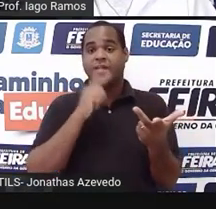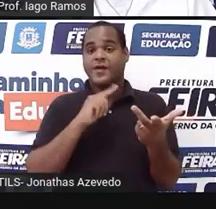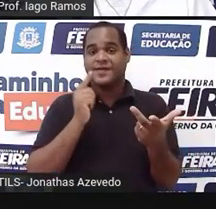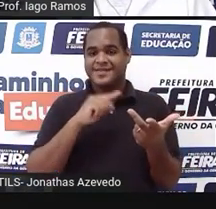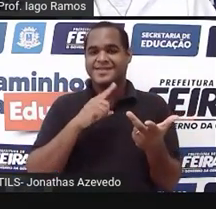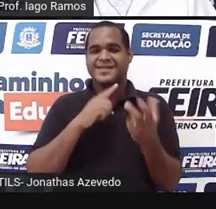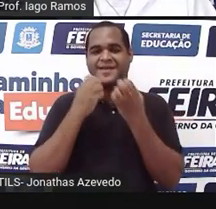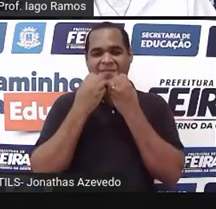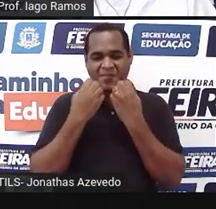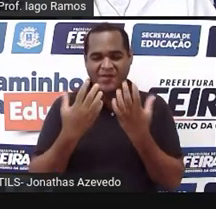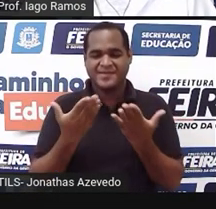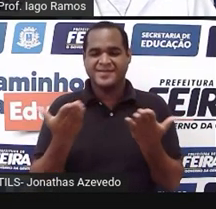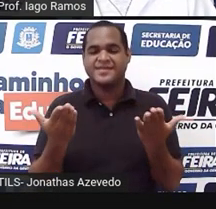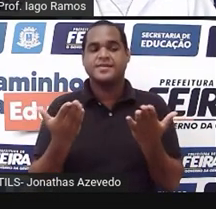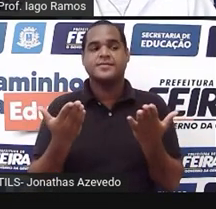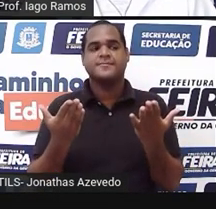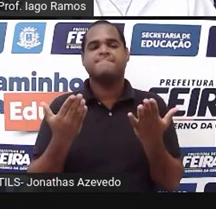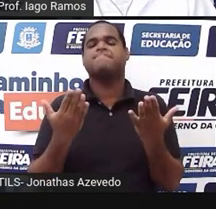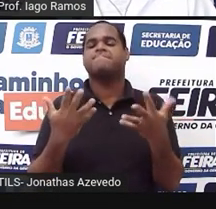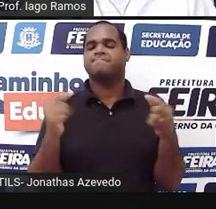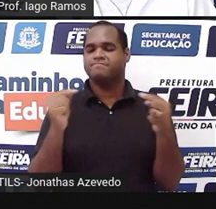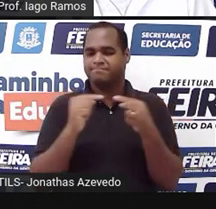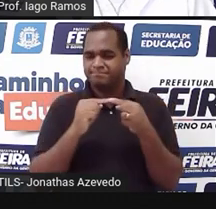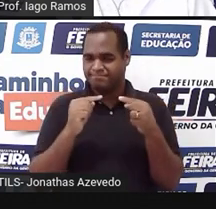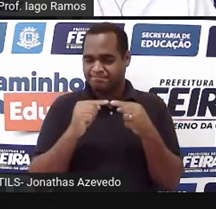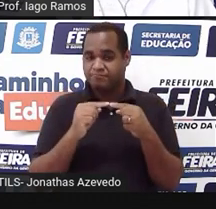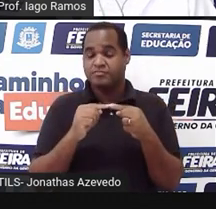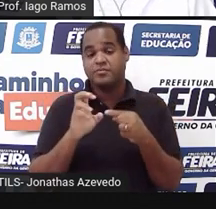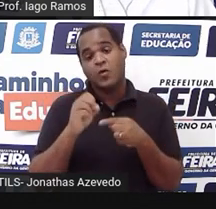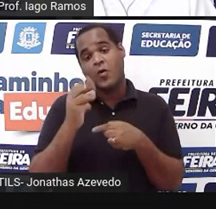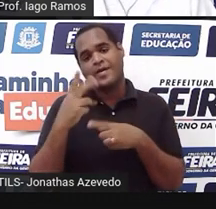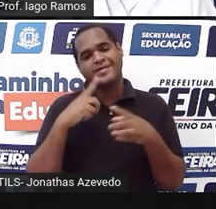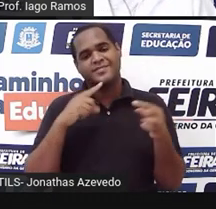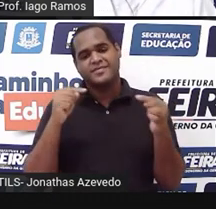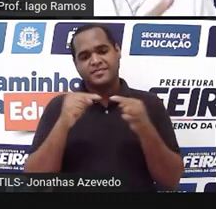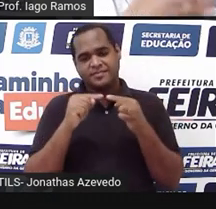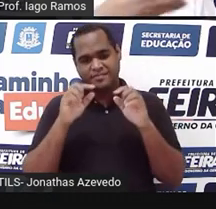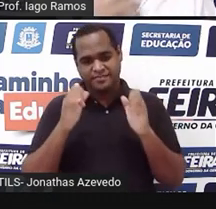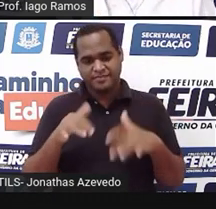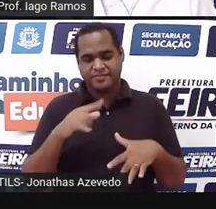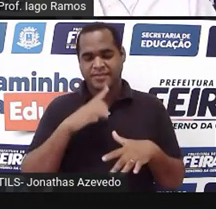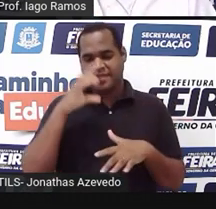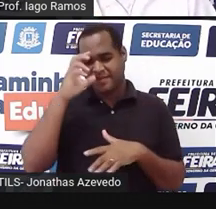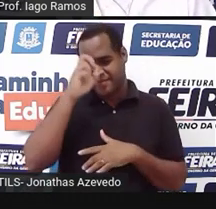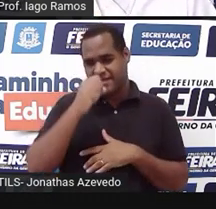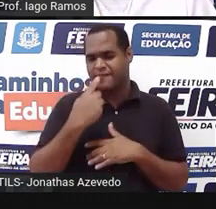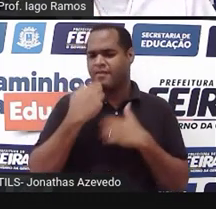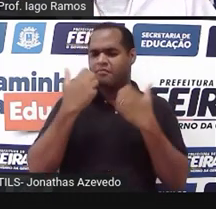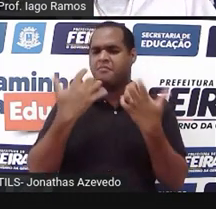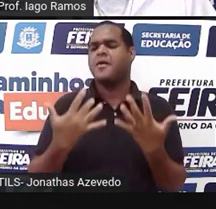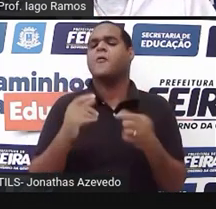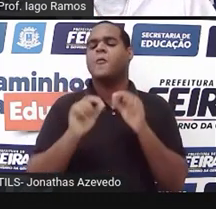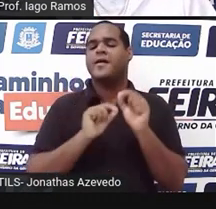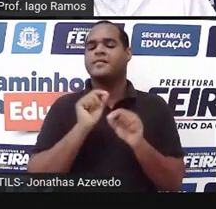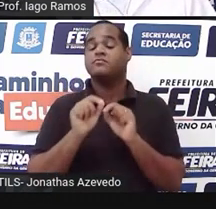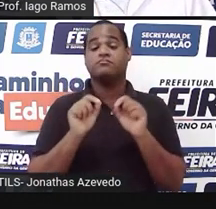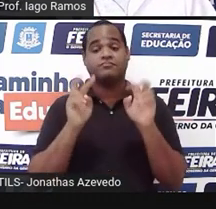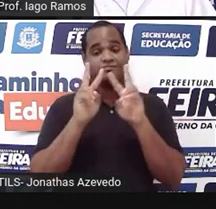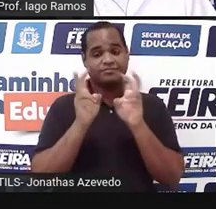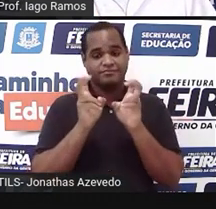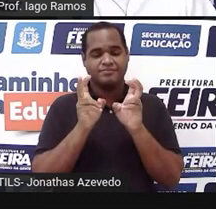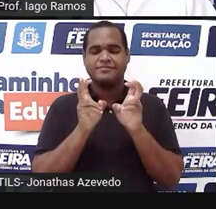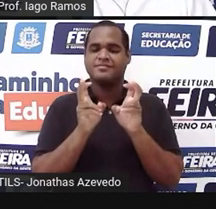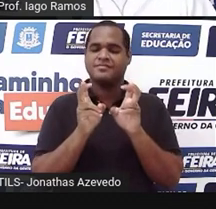acertou bom é isso aí ou seja o que é que a gente acabou de falar de um assunto